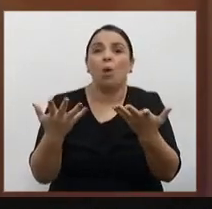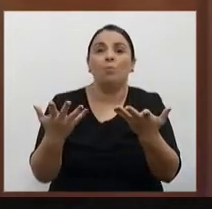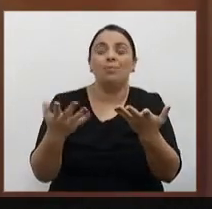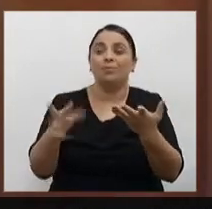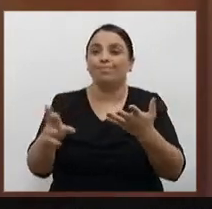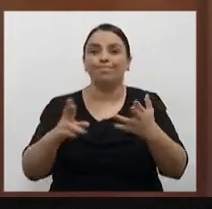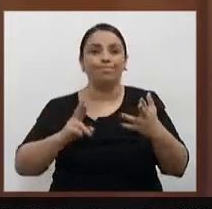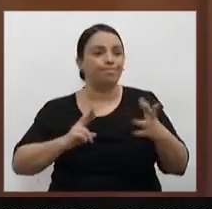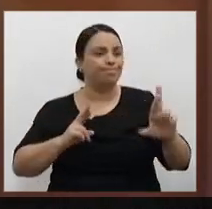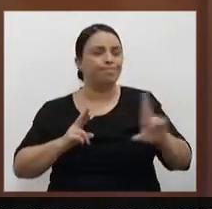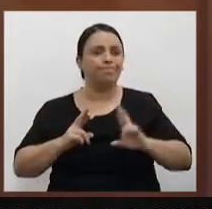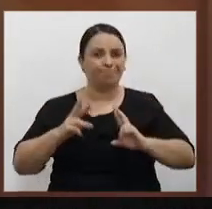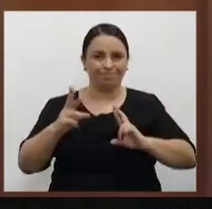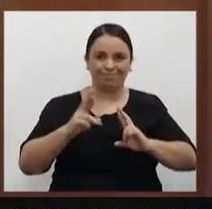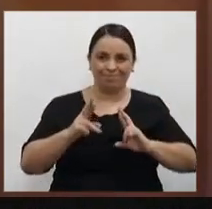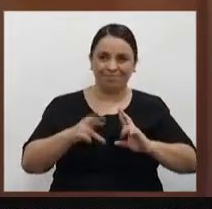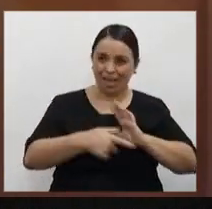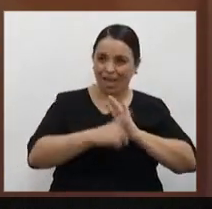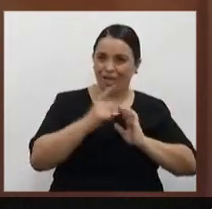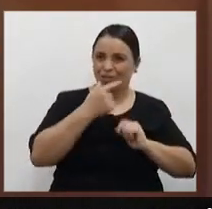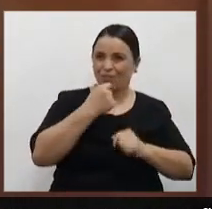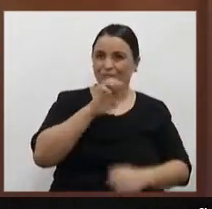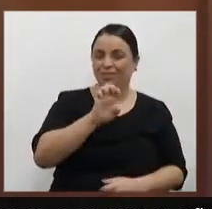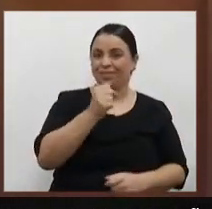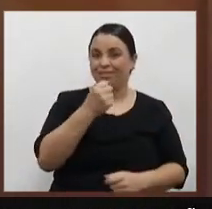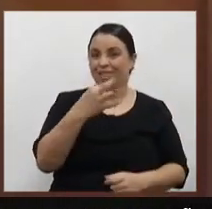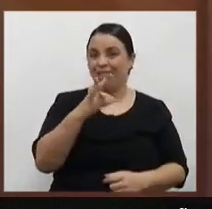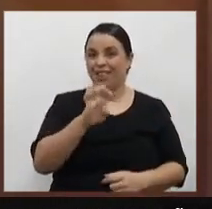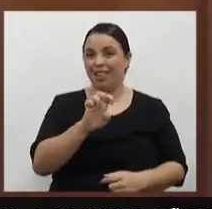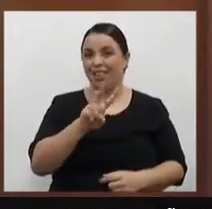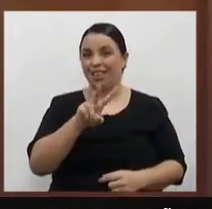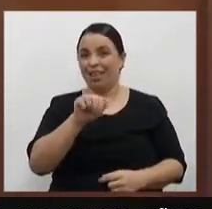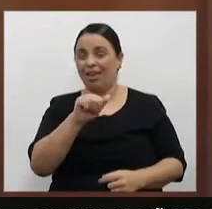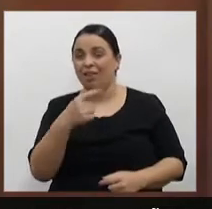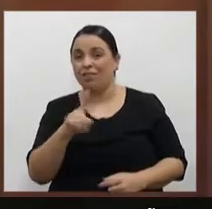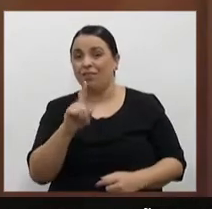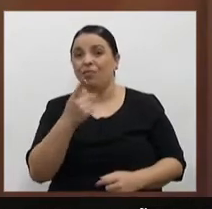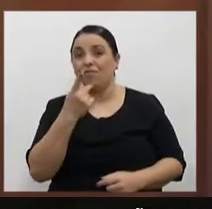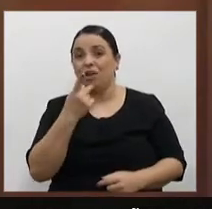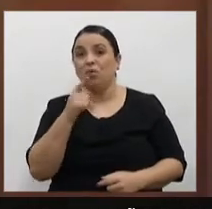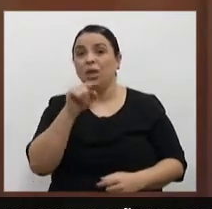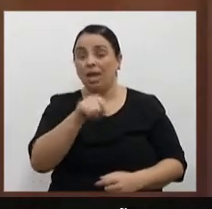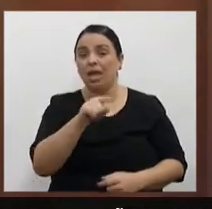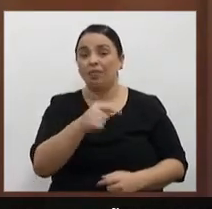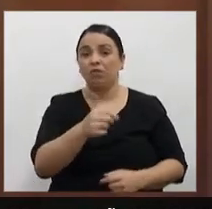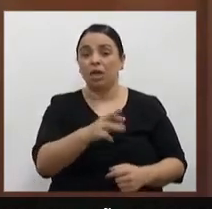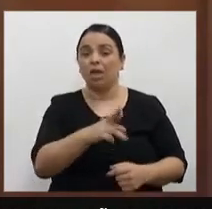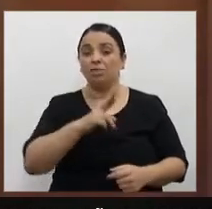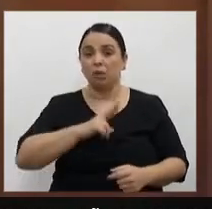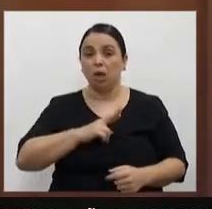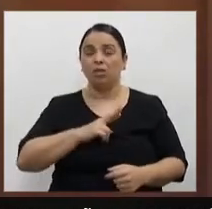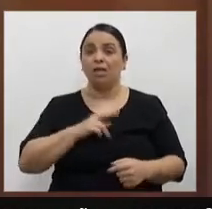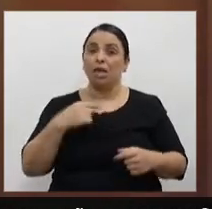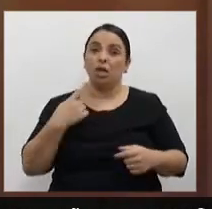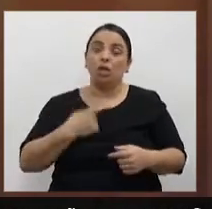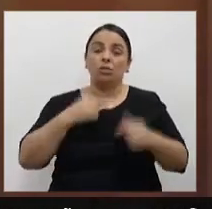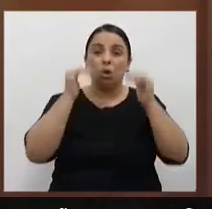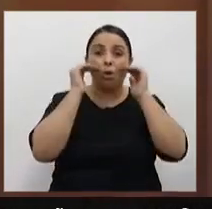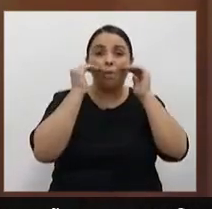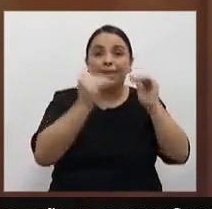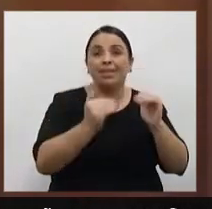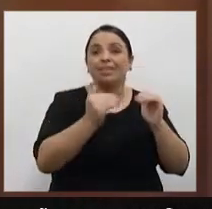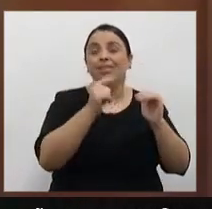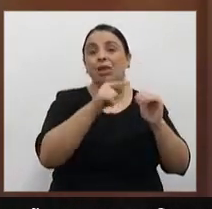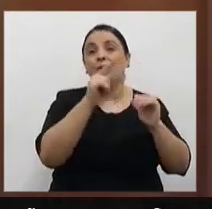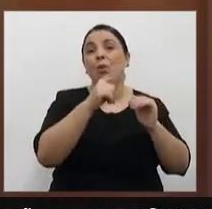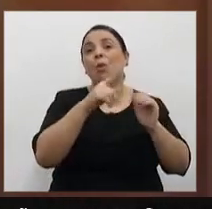doutor Estevão aí, as respostas sempre vêm que nós estamos seguindo o plano de imunização. A nossa tristeza é que nós